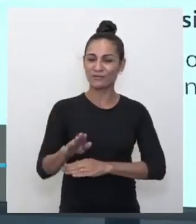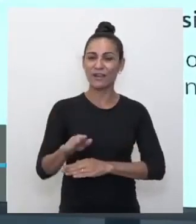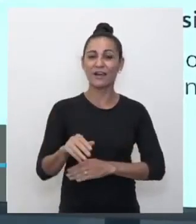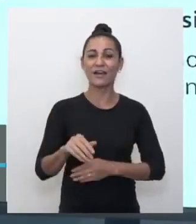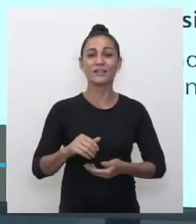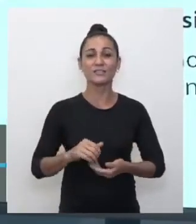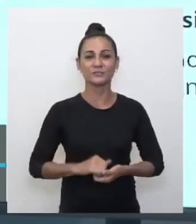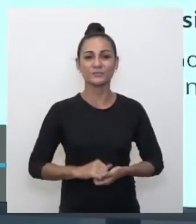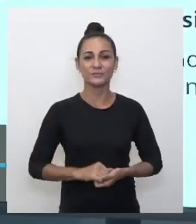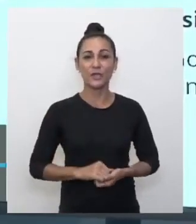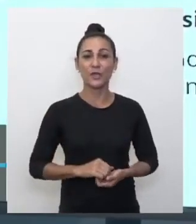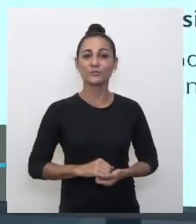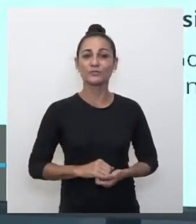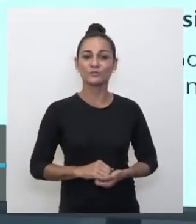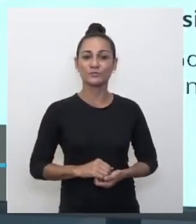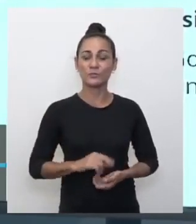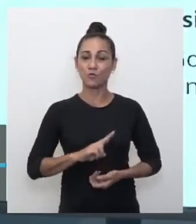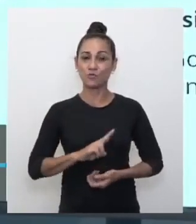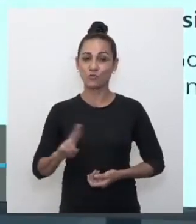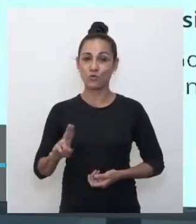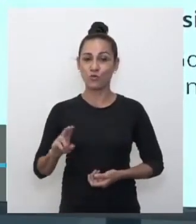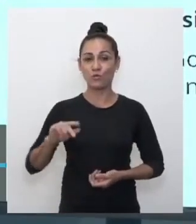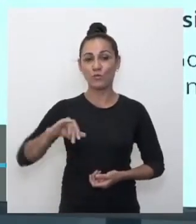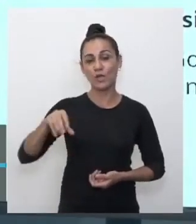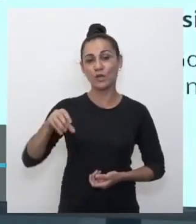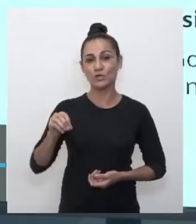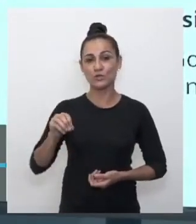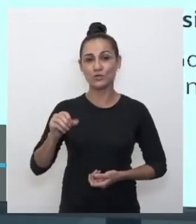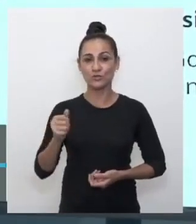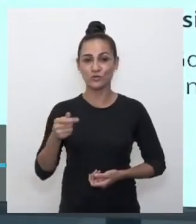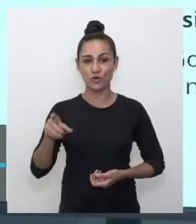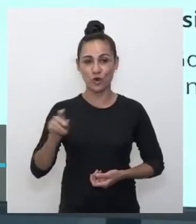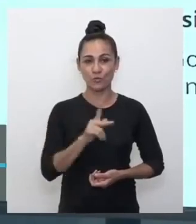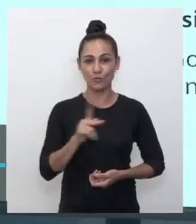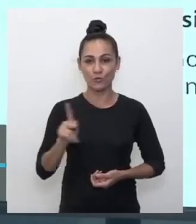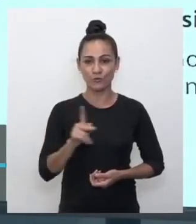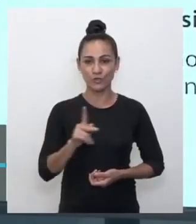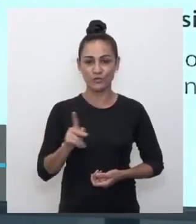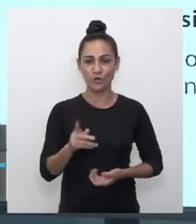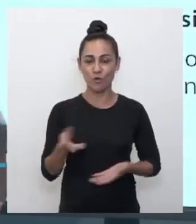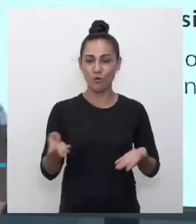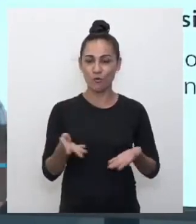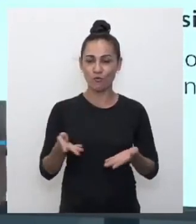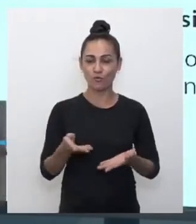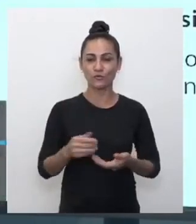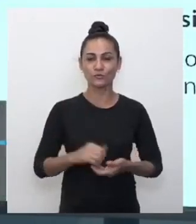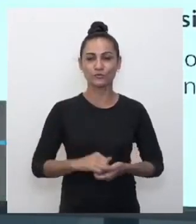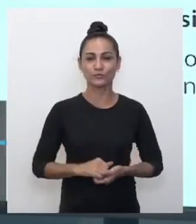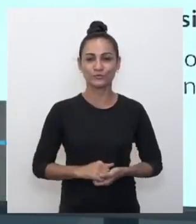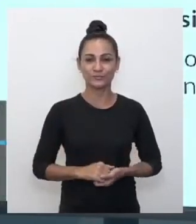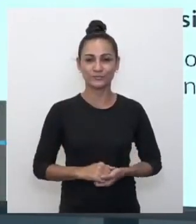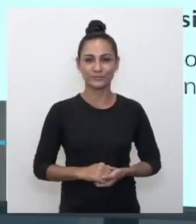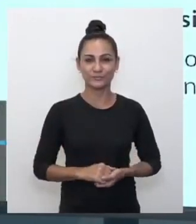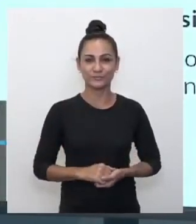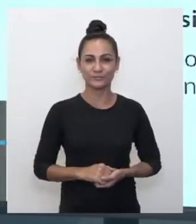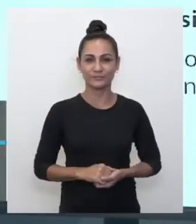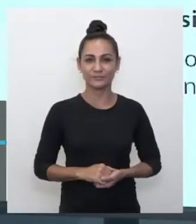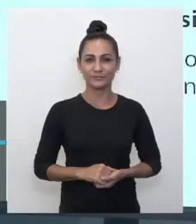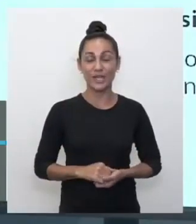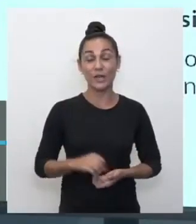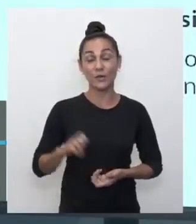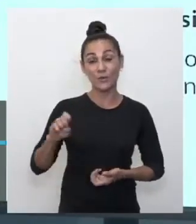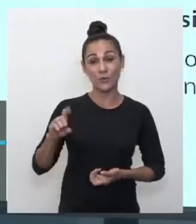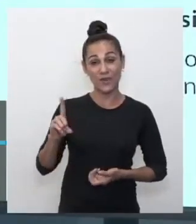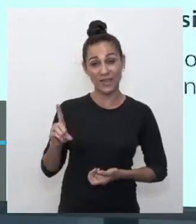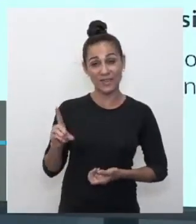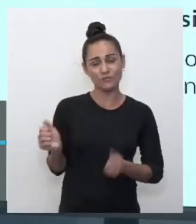I am your English teacher today. Hoje eu serei aqui o professor de vocês. And here with me we have Ed. O Ed está